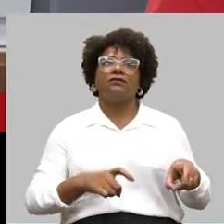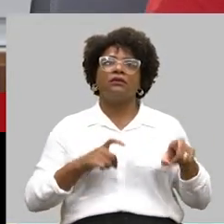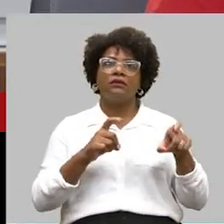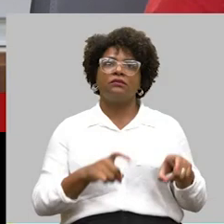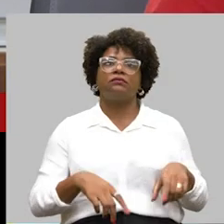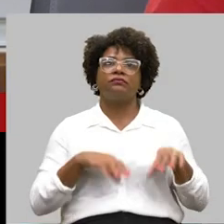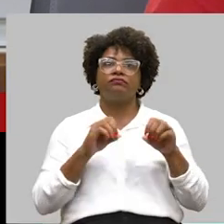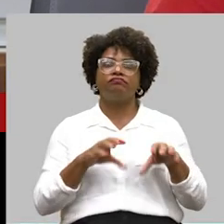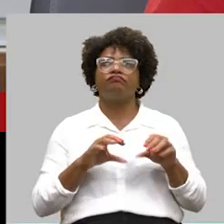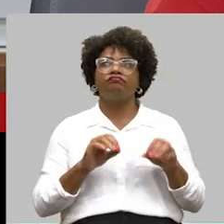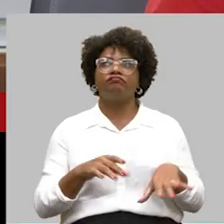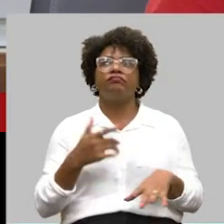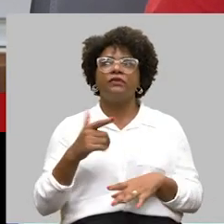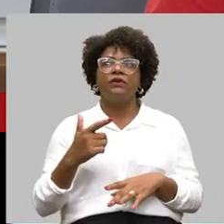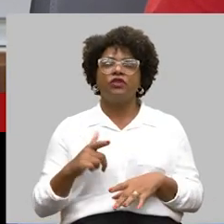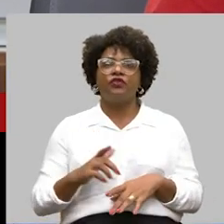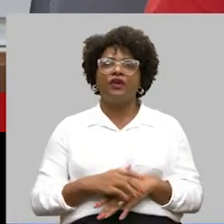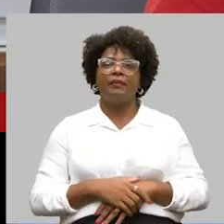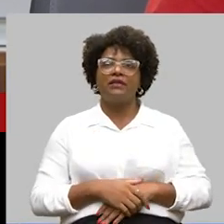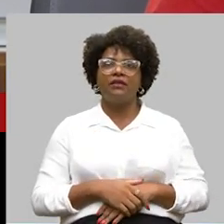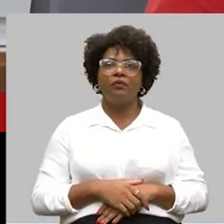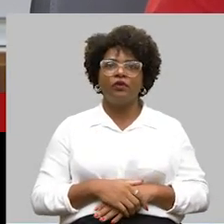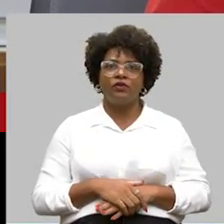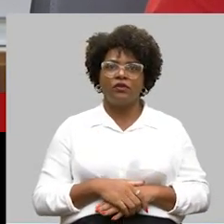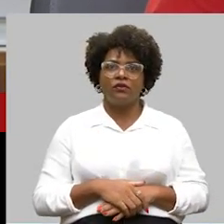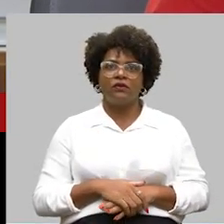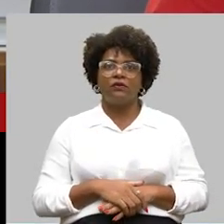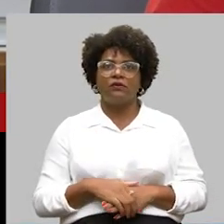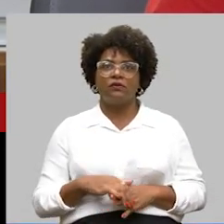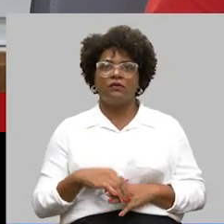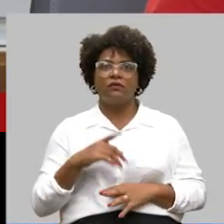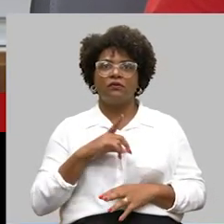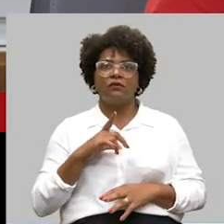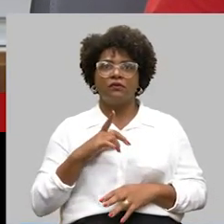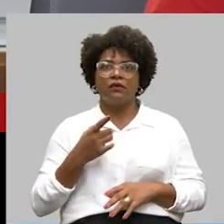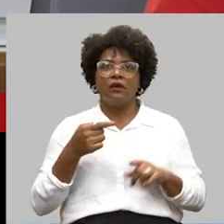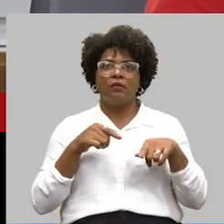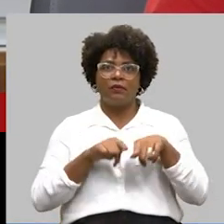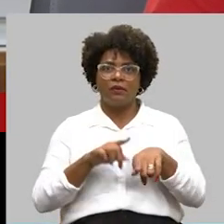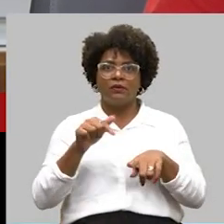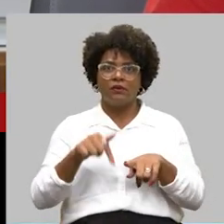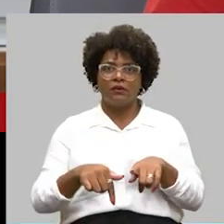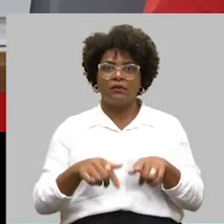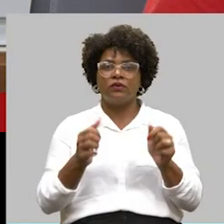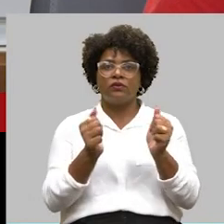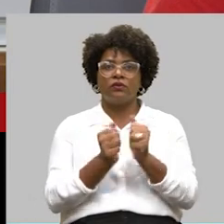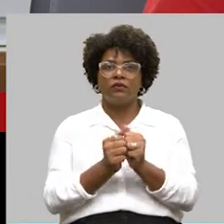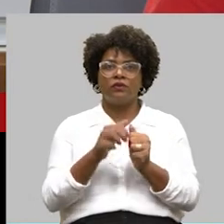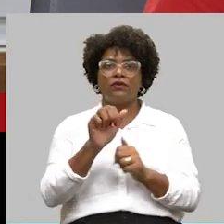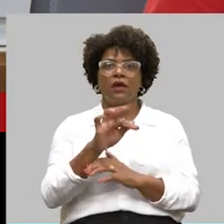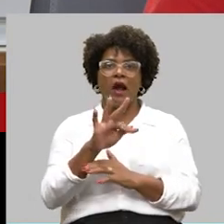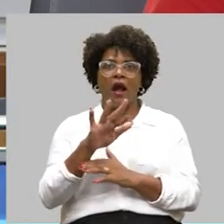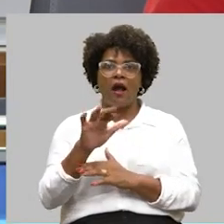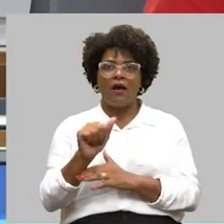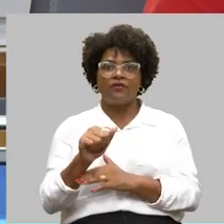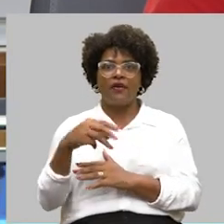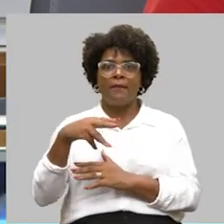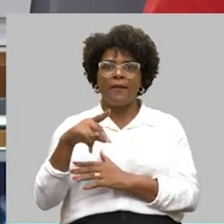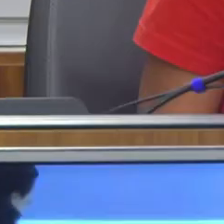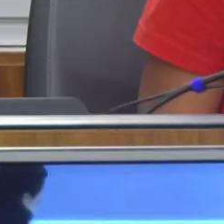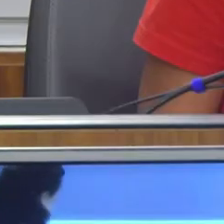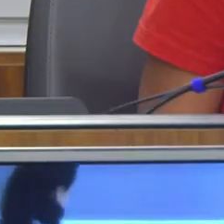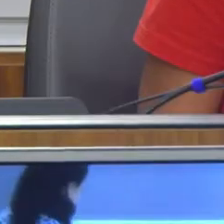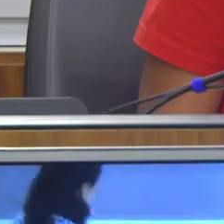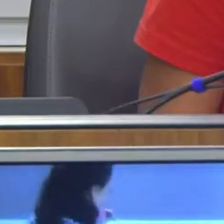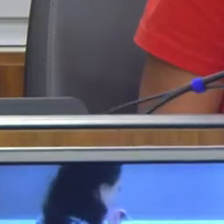esmola saudar o pessoal aqui de dentro através da EA natalândia que é uma grande parceira Nossa junto com a Efa Margarida Alves e lá